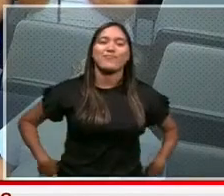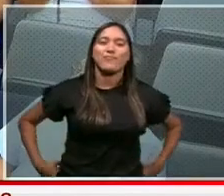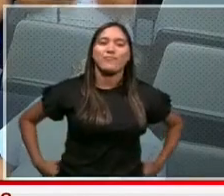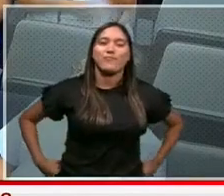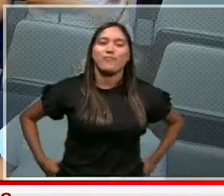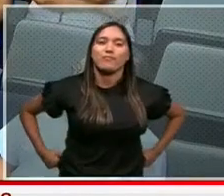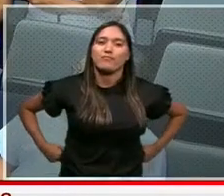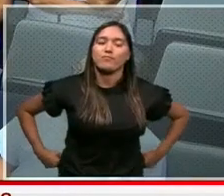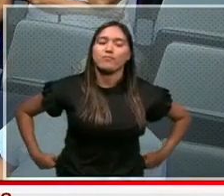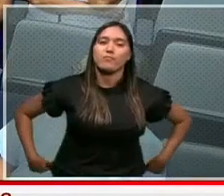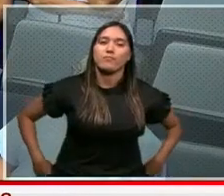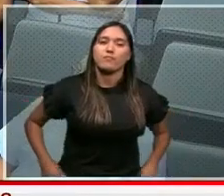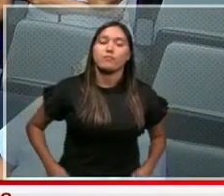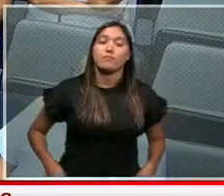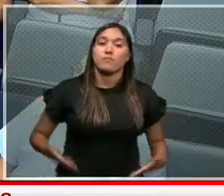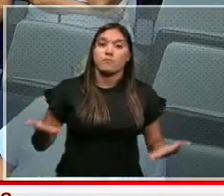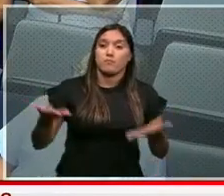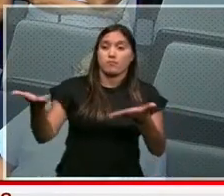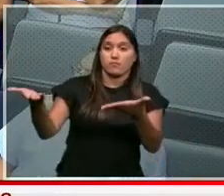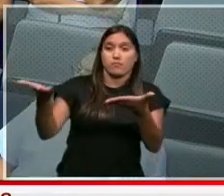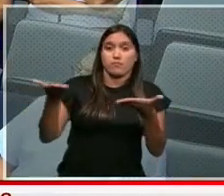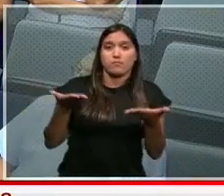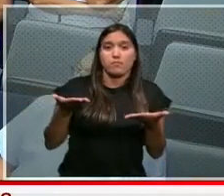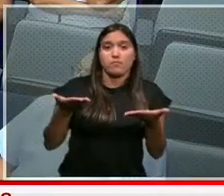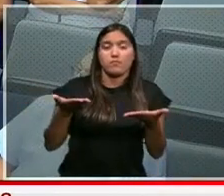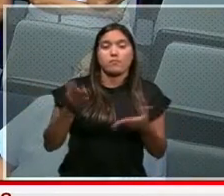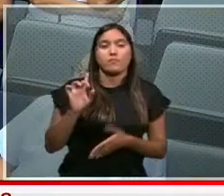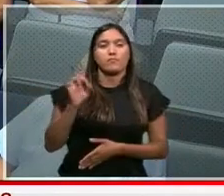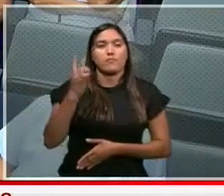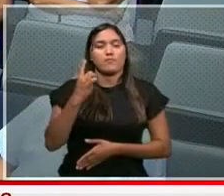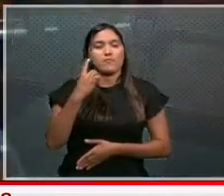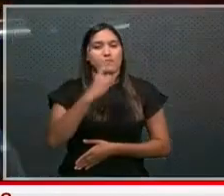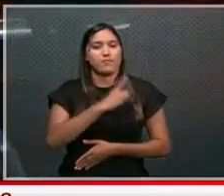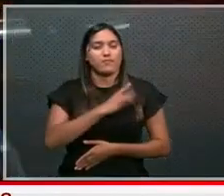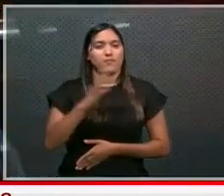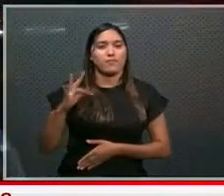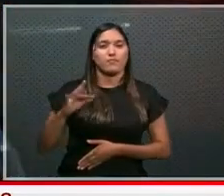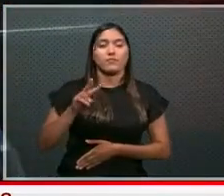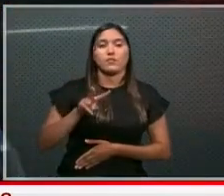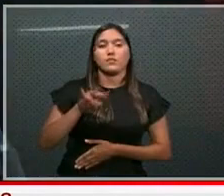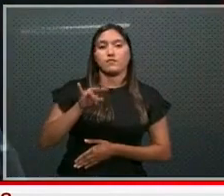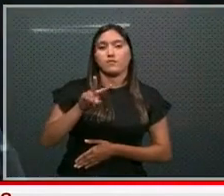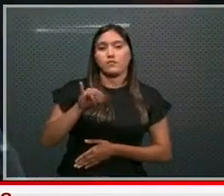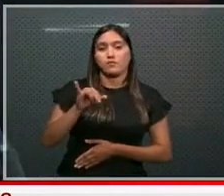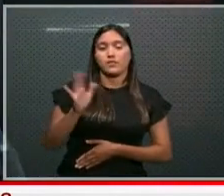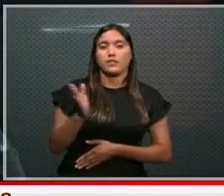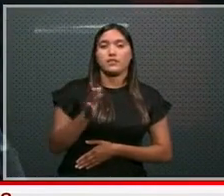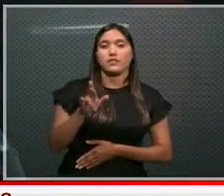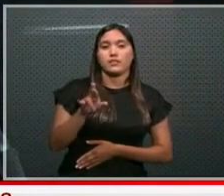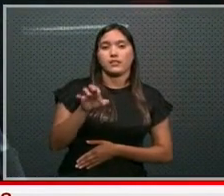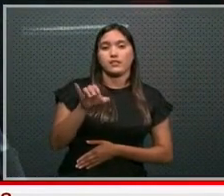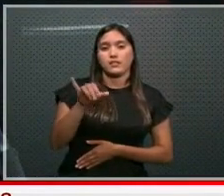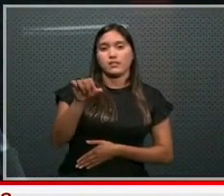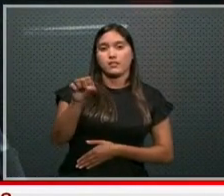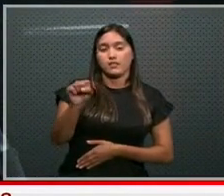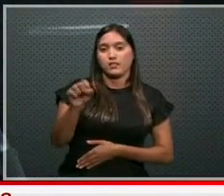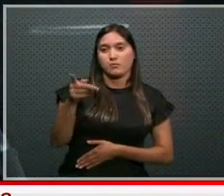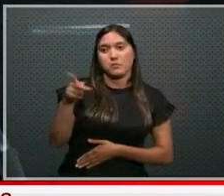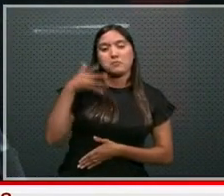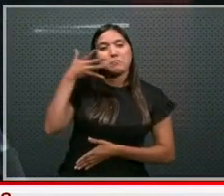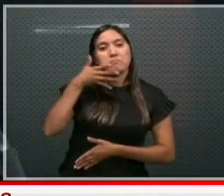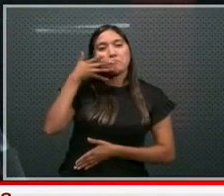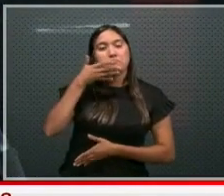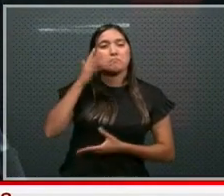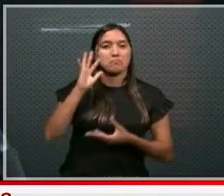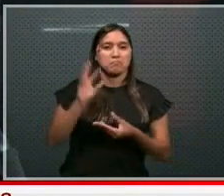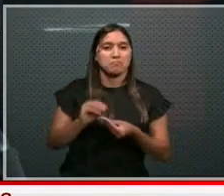chamo a nossa querida e deputada Federal para suas considerações